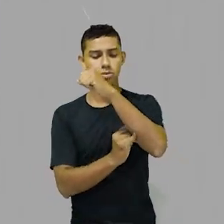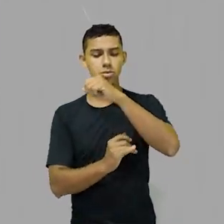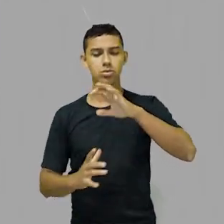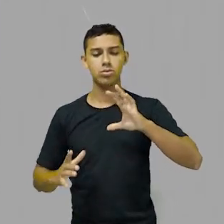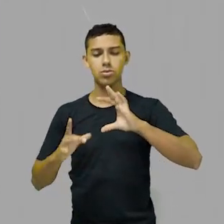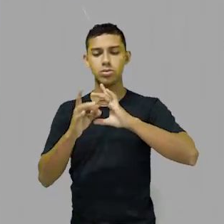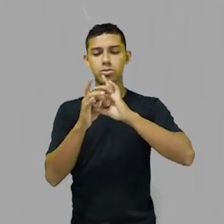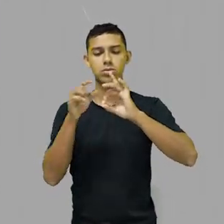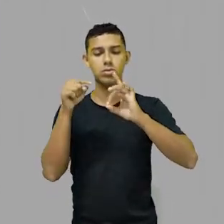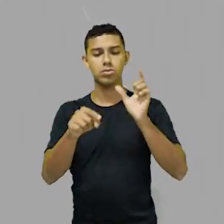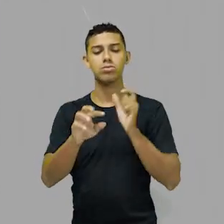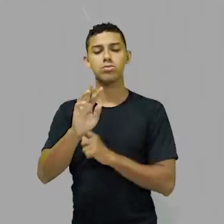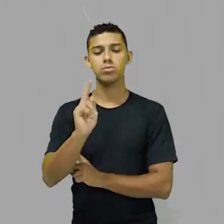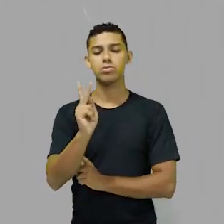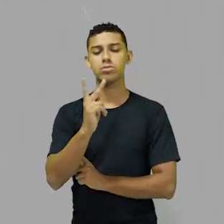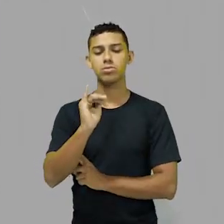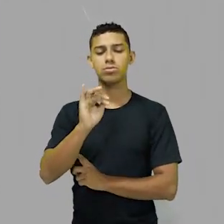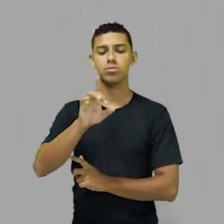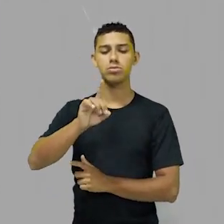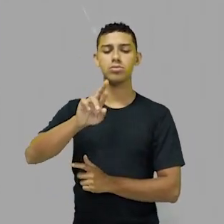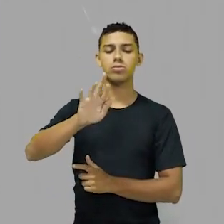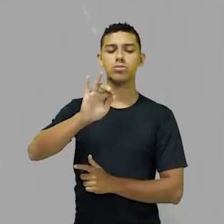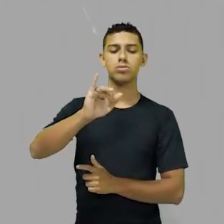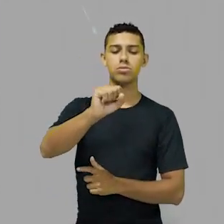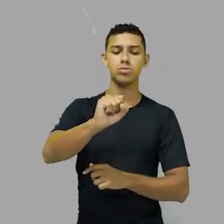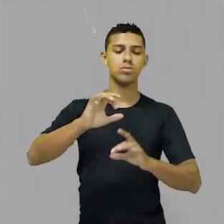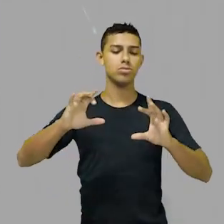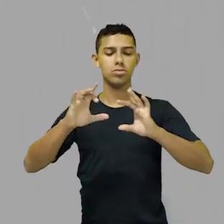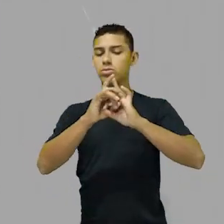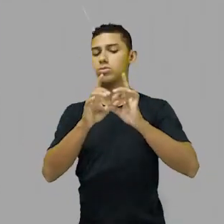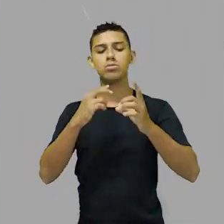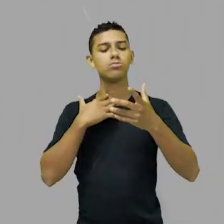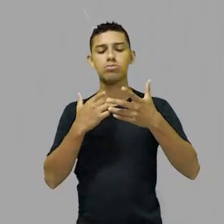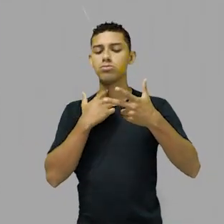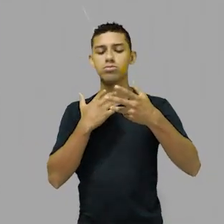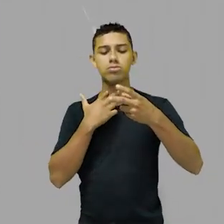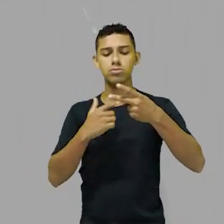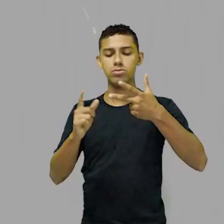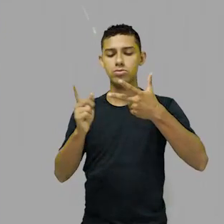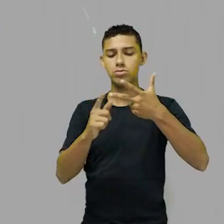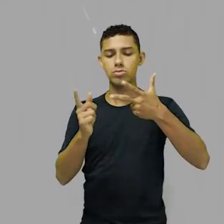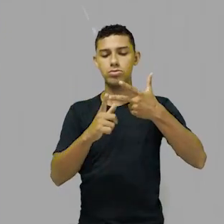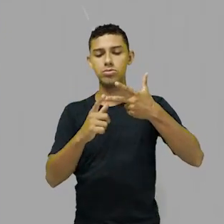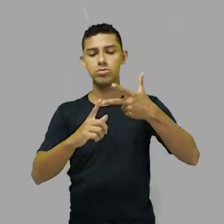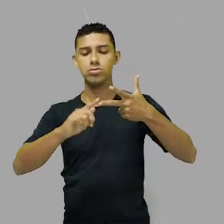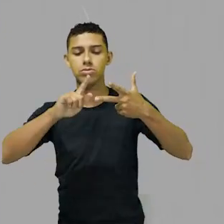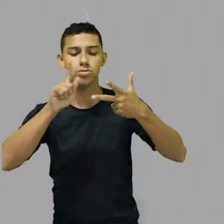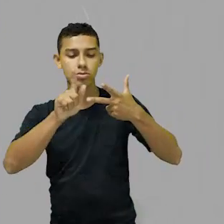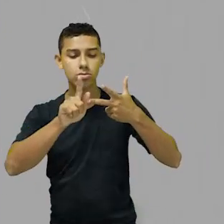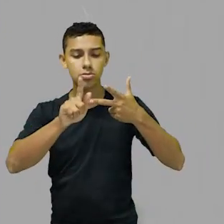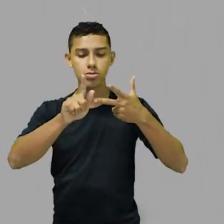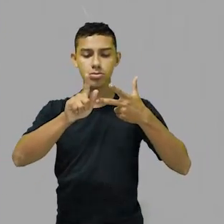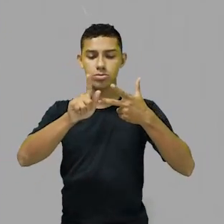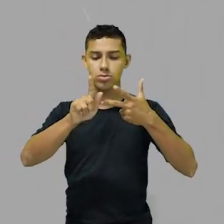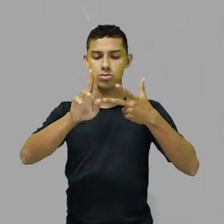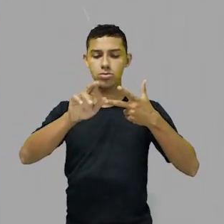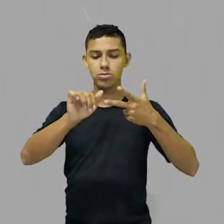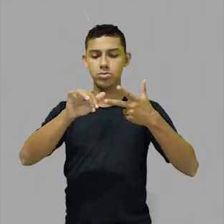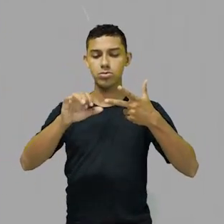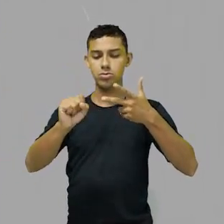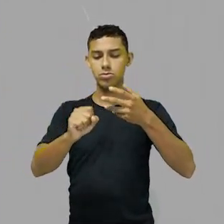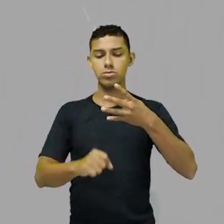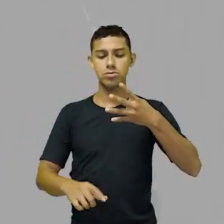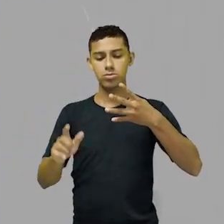A adenina não pode se ligar, por exemplo, com guanina. Por quê? Porque a adenina só forma duas pontes de